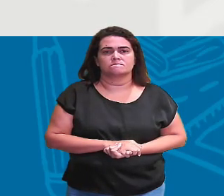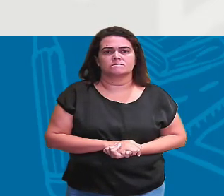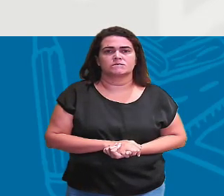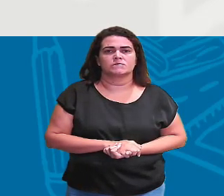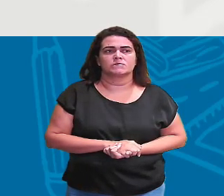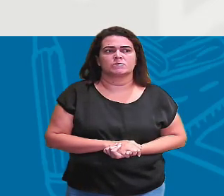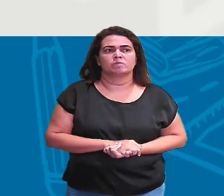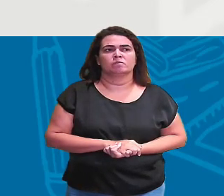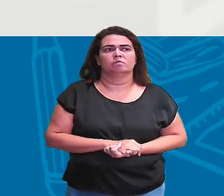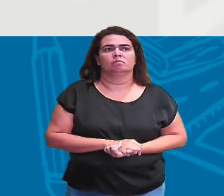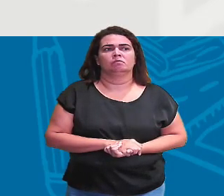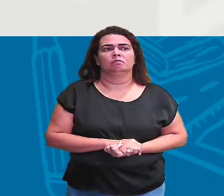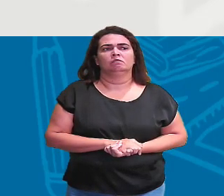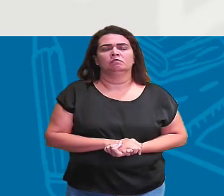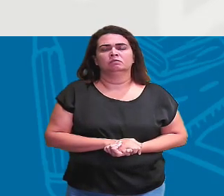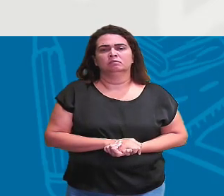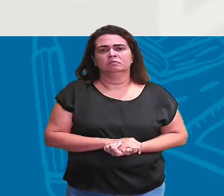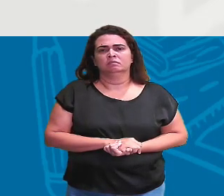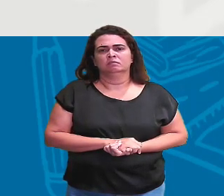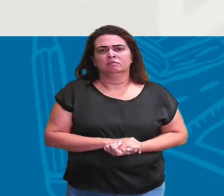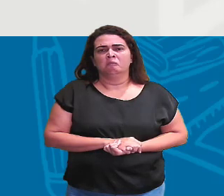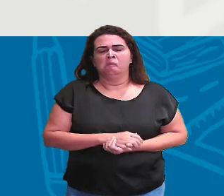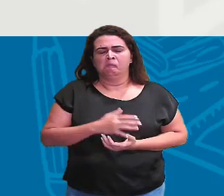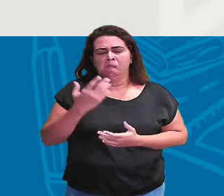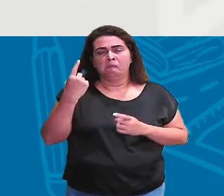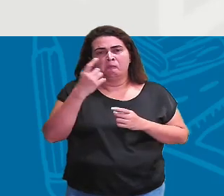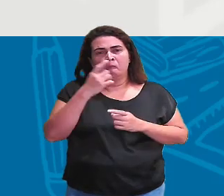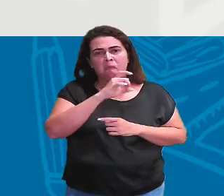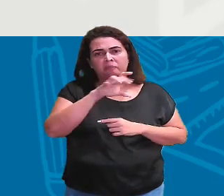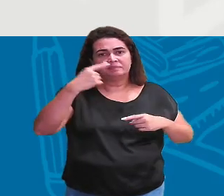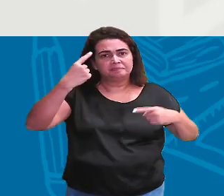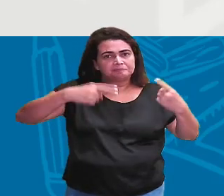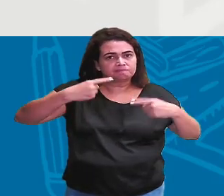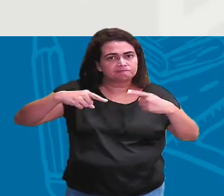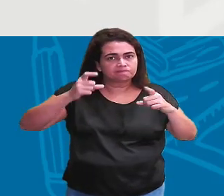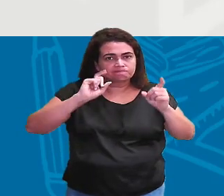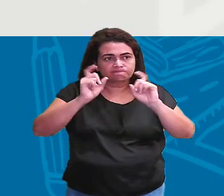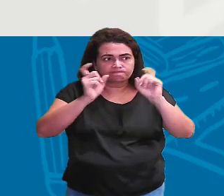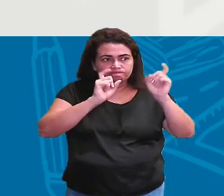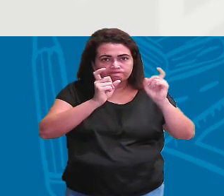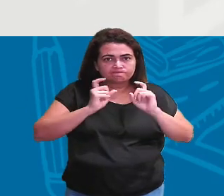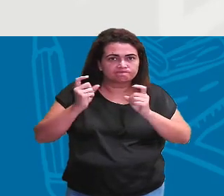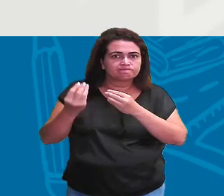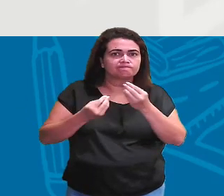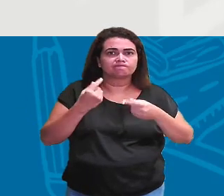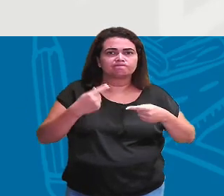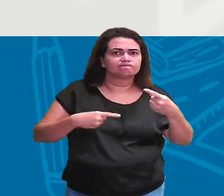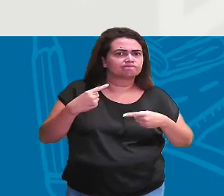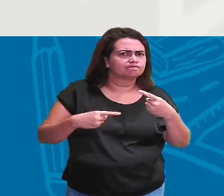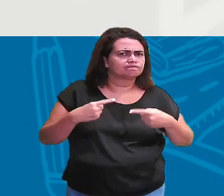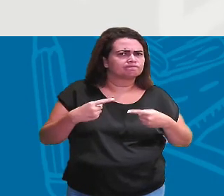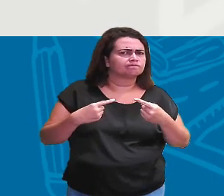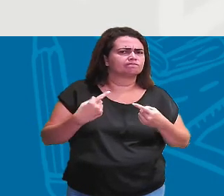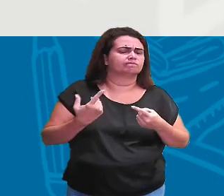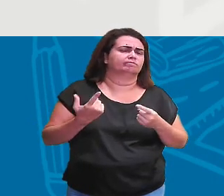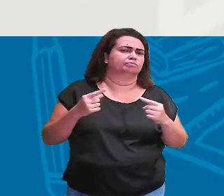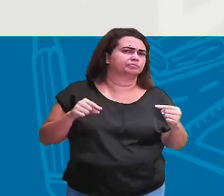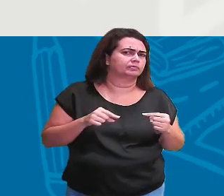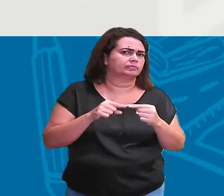fazer os seus alinhamentos, discutir as suas políticas, discutir os seus objetivos, né, para